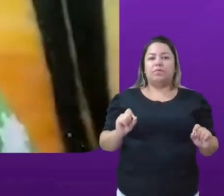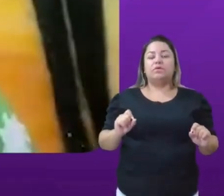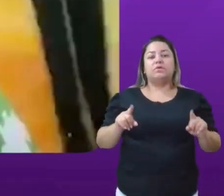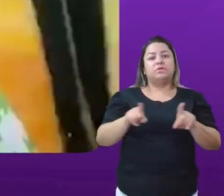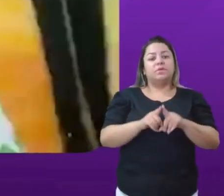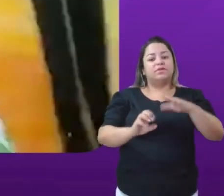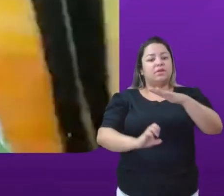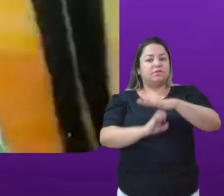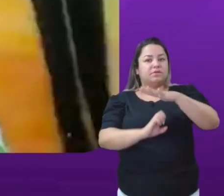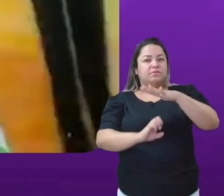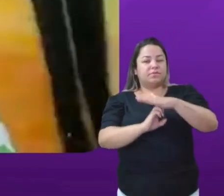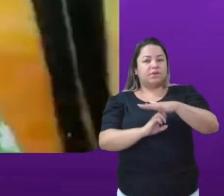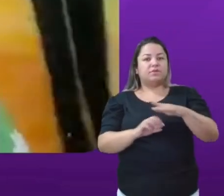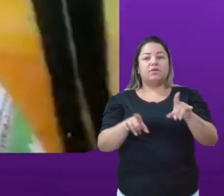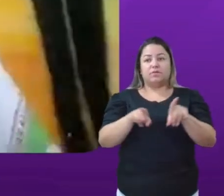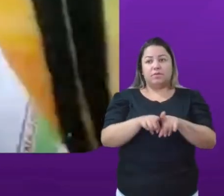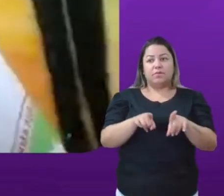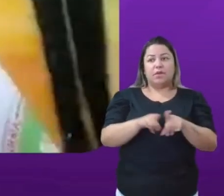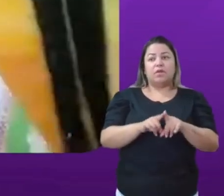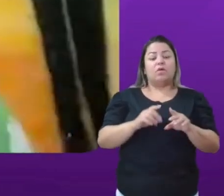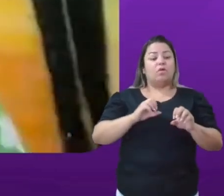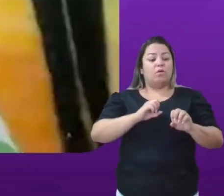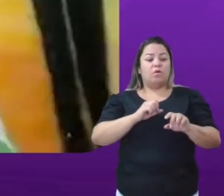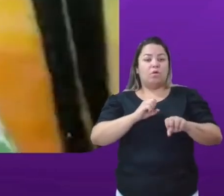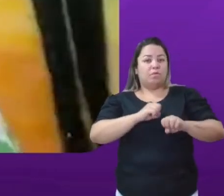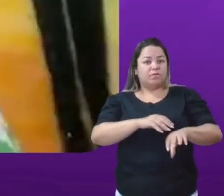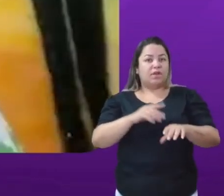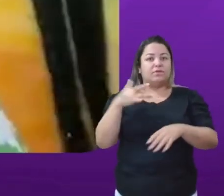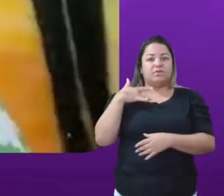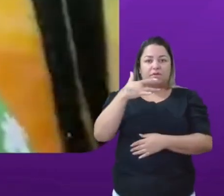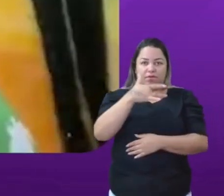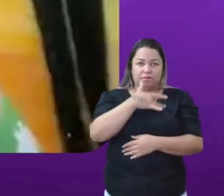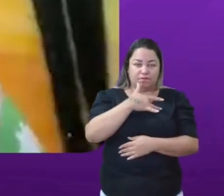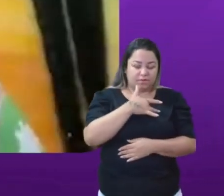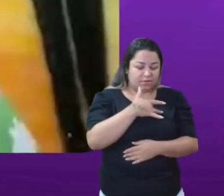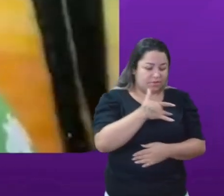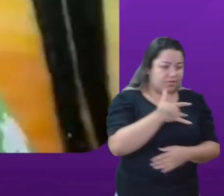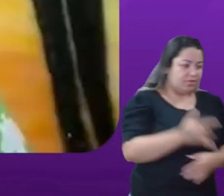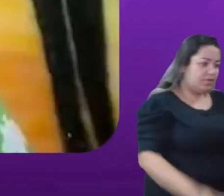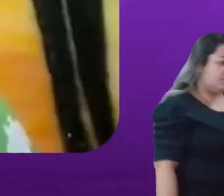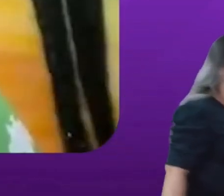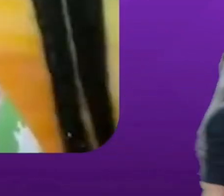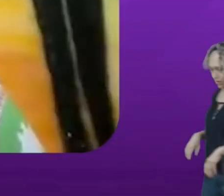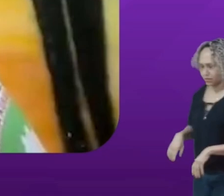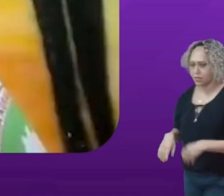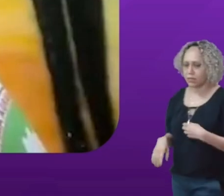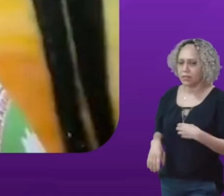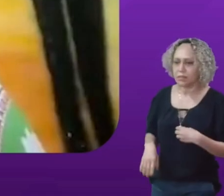nas empresas, certo? Como na educação, como na saúde, como em várias áreas